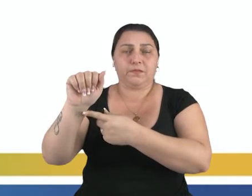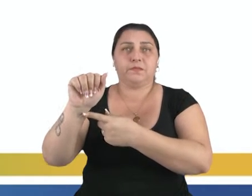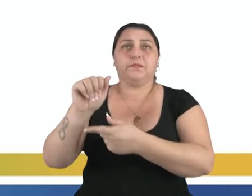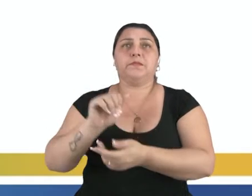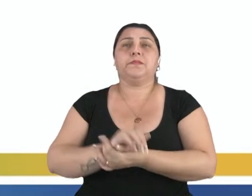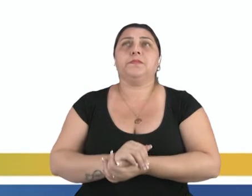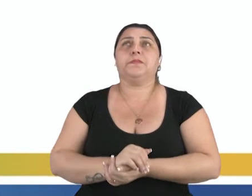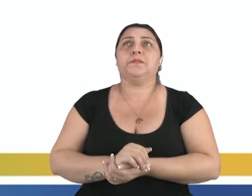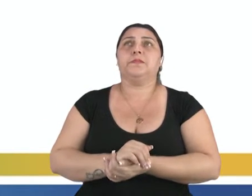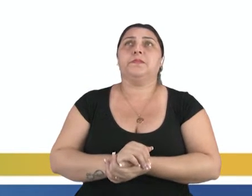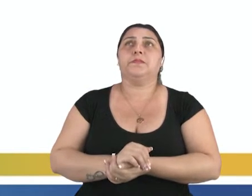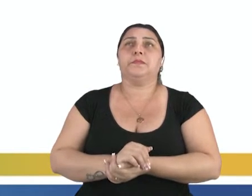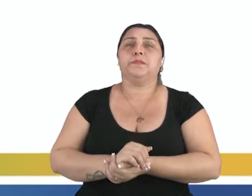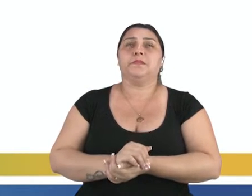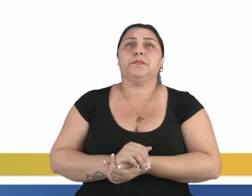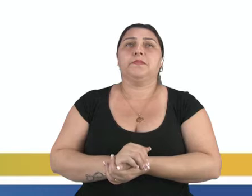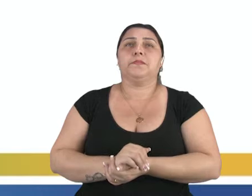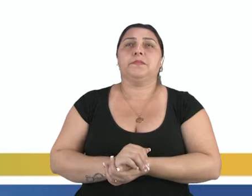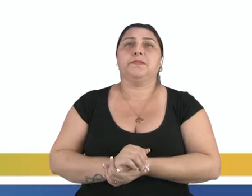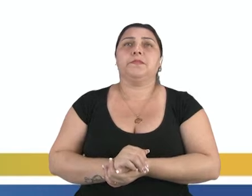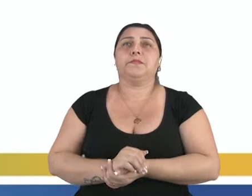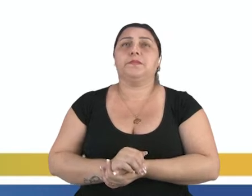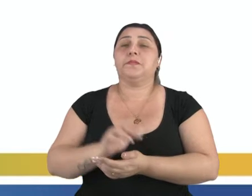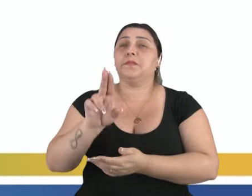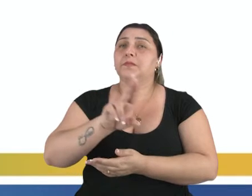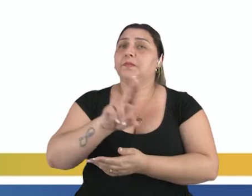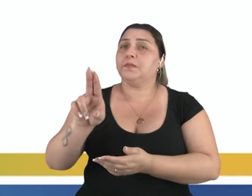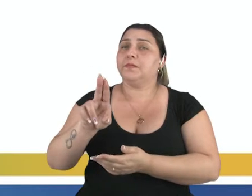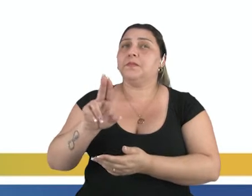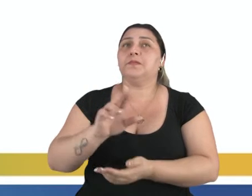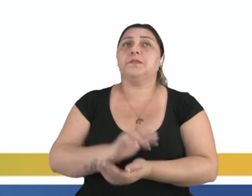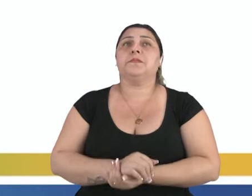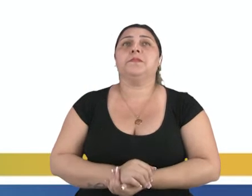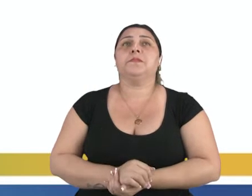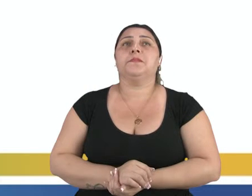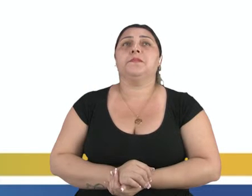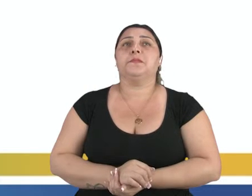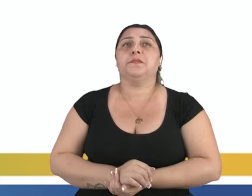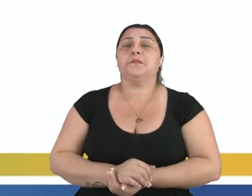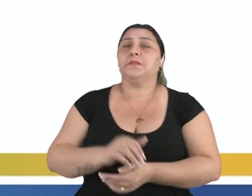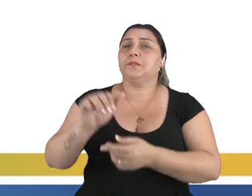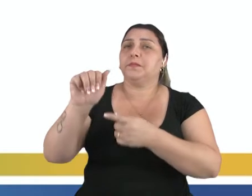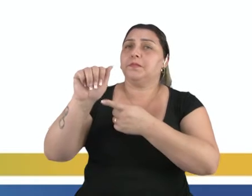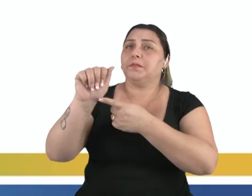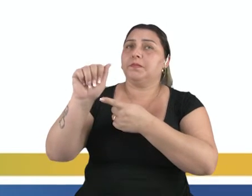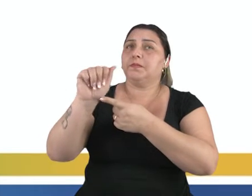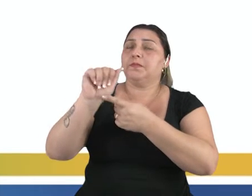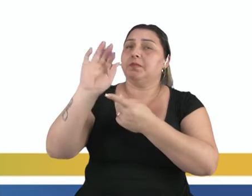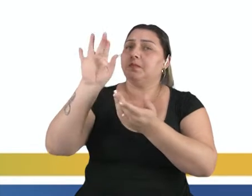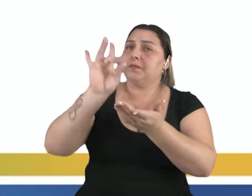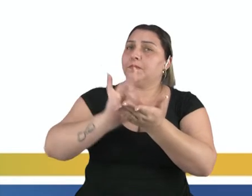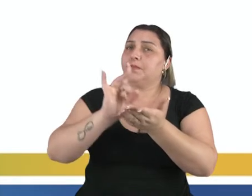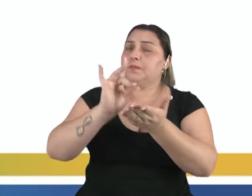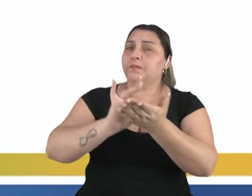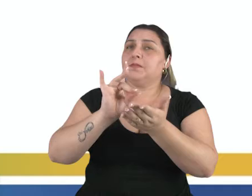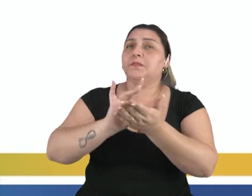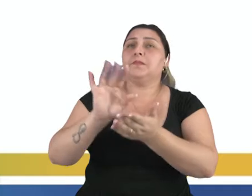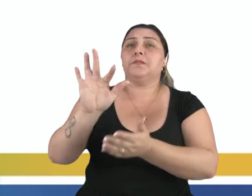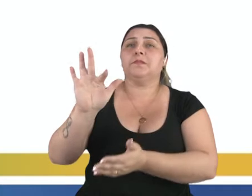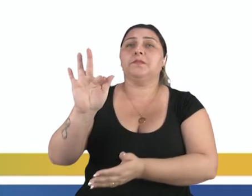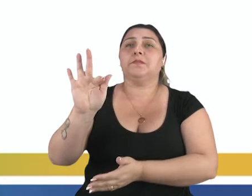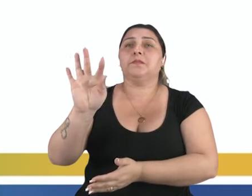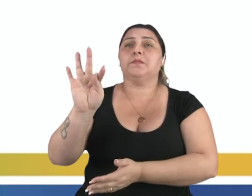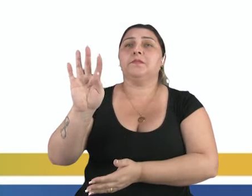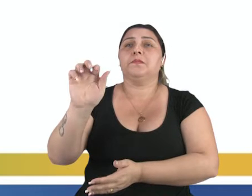nomenclatura matemática. Esse a, na verdade, ele é uma tangente de alfa, onde nós temos aí